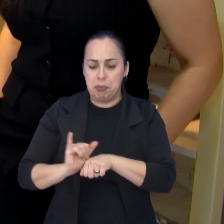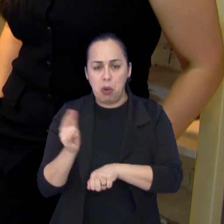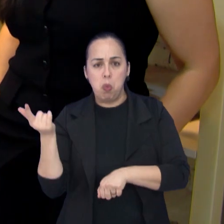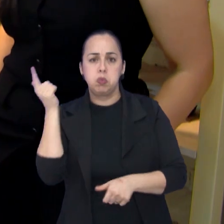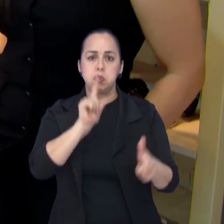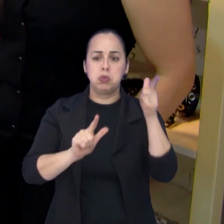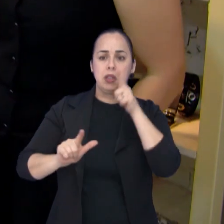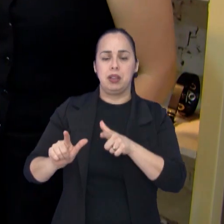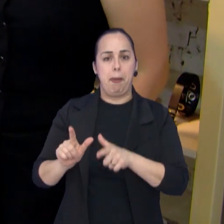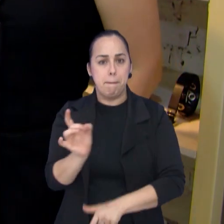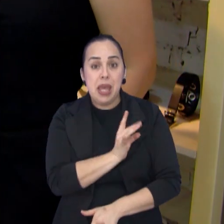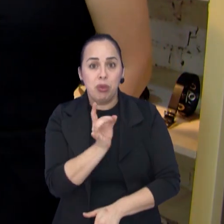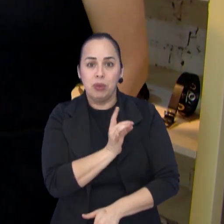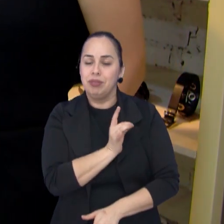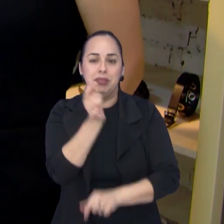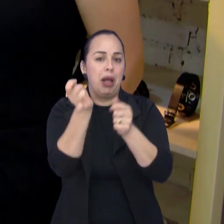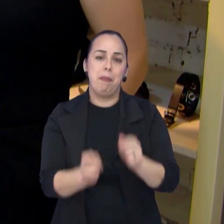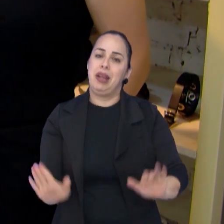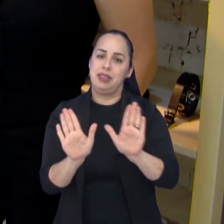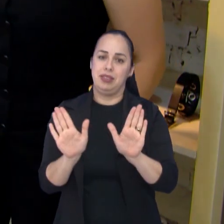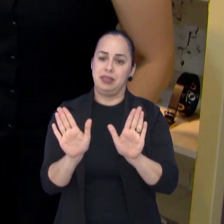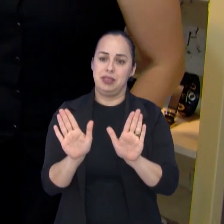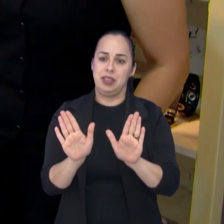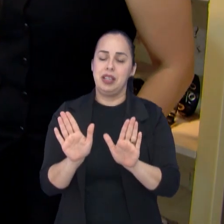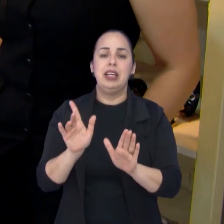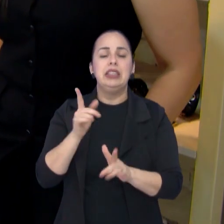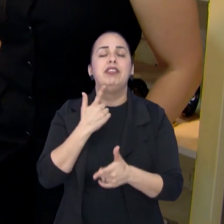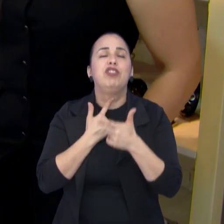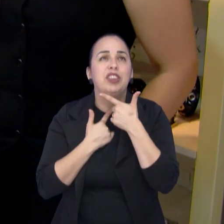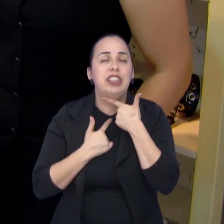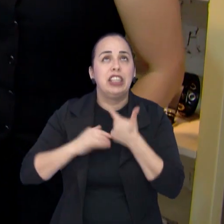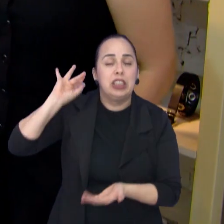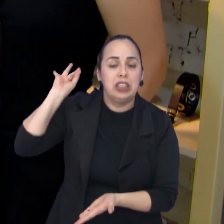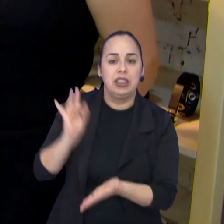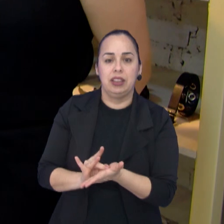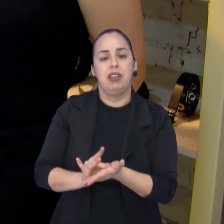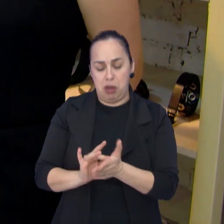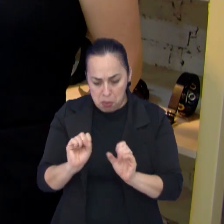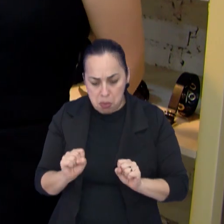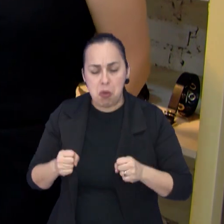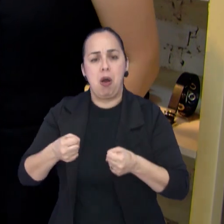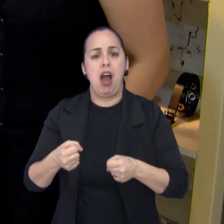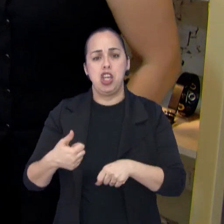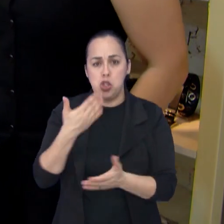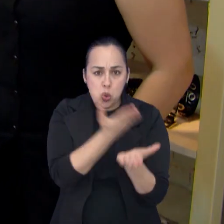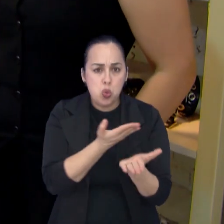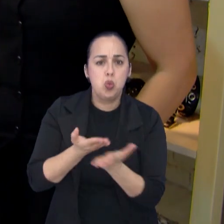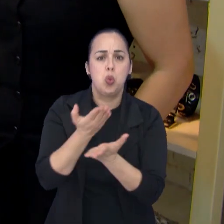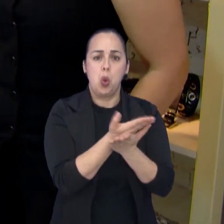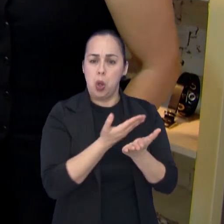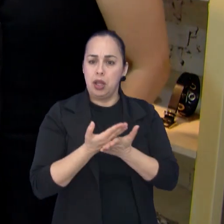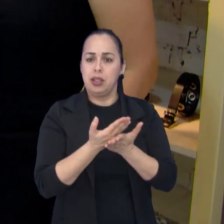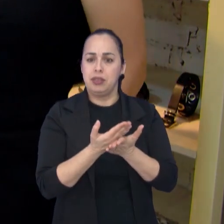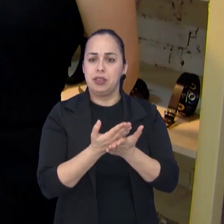Então, primeiro é não ter medo, né? Se Deus está ardendo esse desejo no seu coração, corre, vai se profissionalizar.